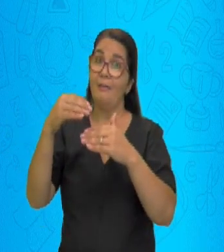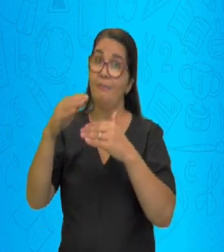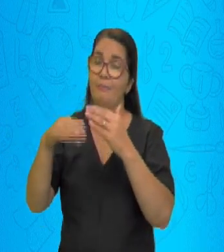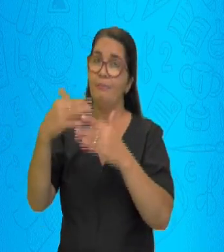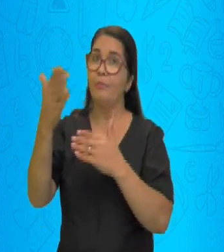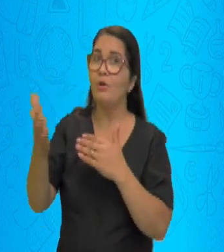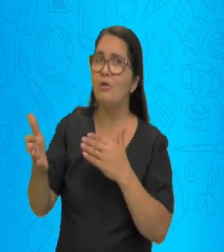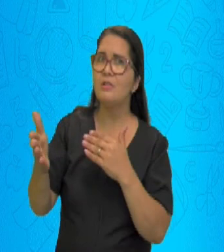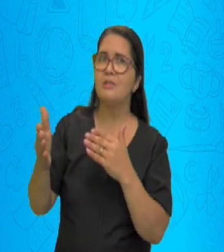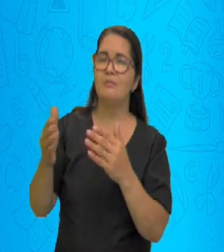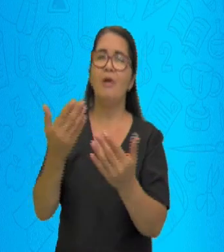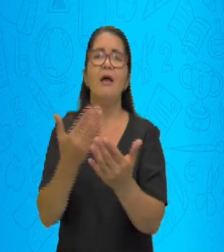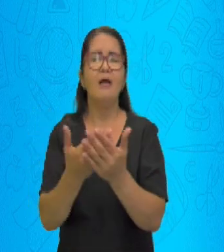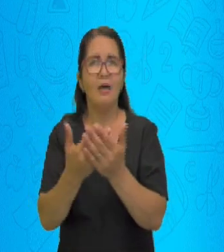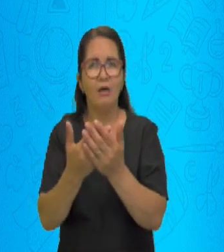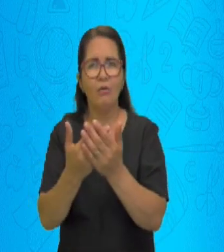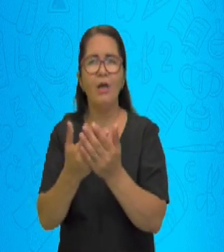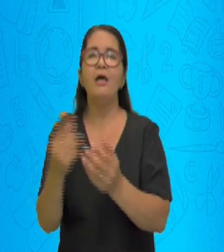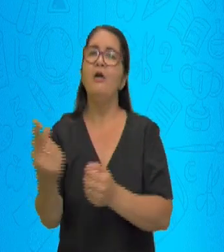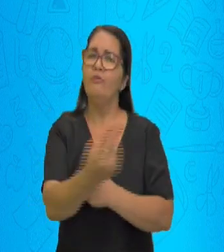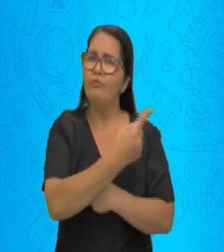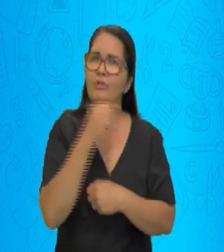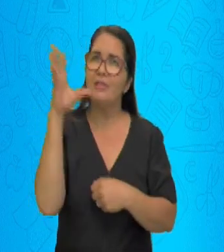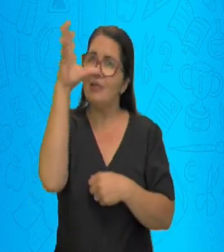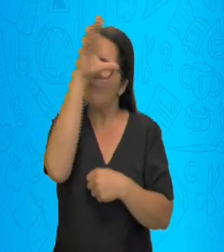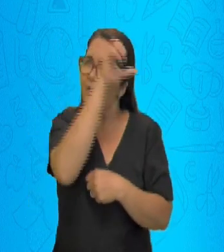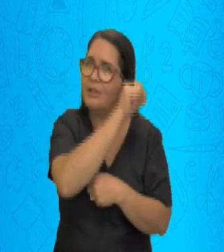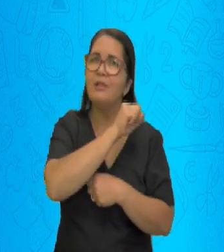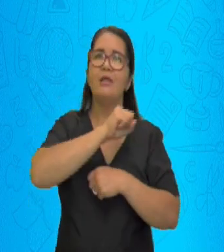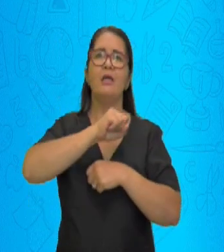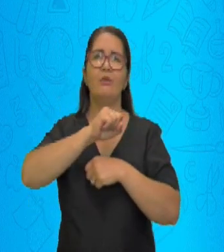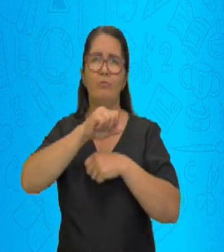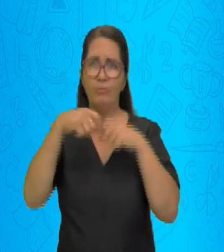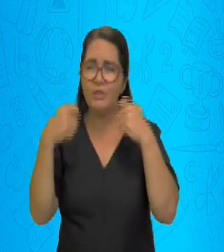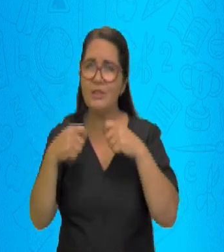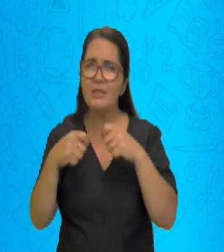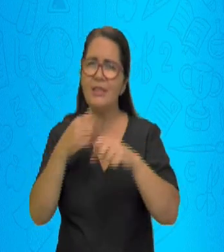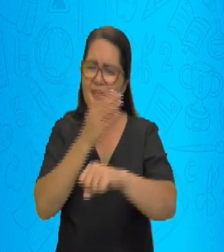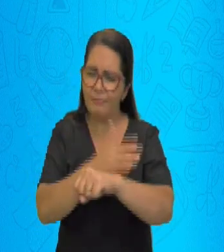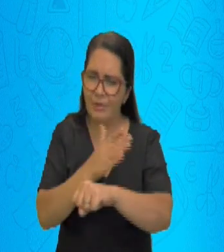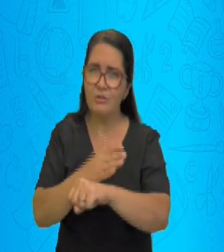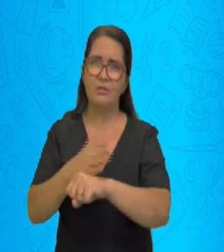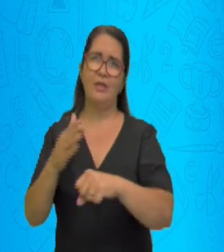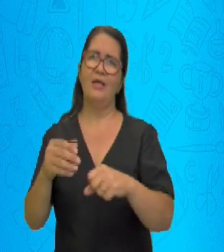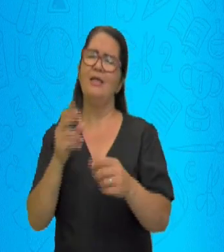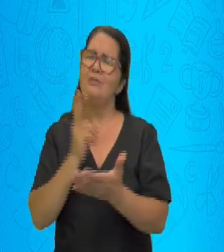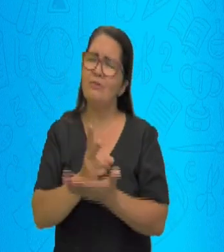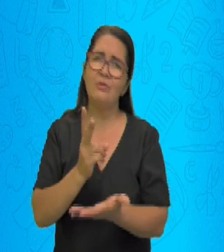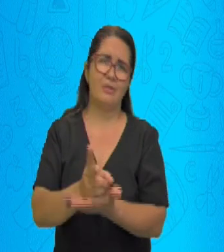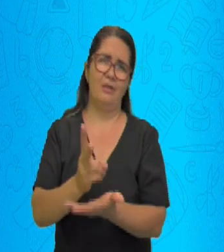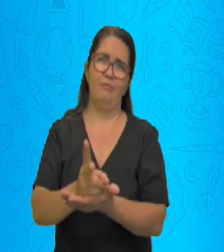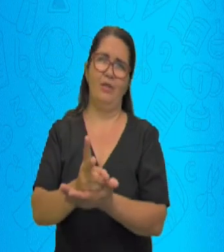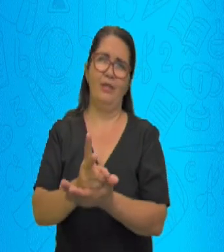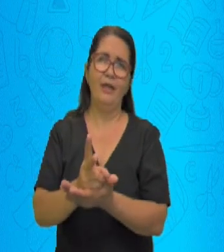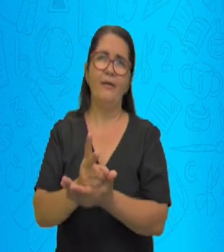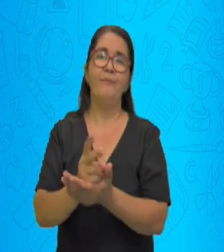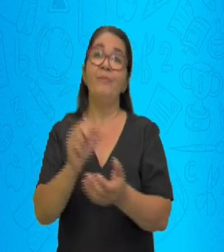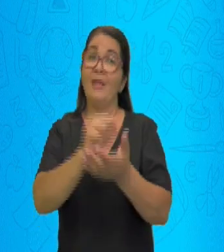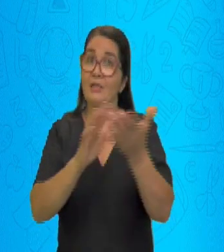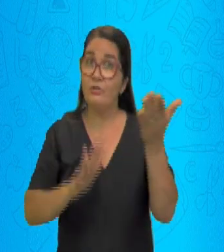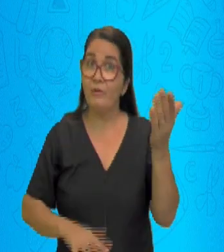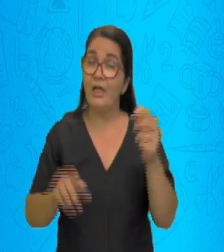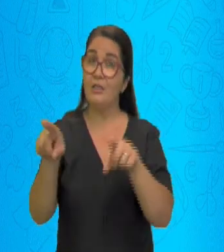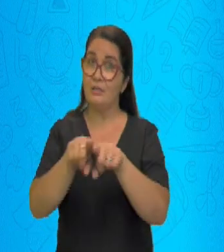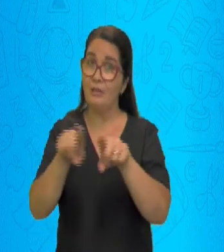subtração e espero que vocês tenham gostado para que possivelmente vocês consigam realizar todas as atividades que estão na